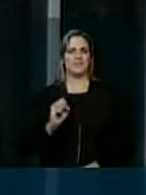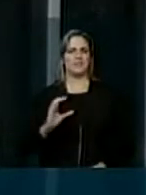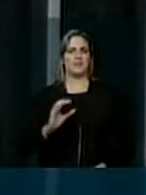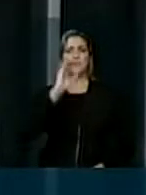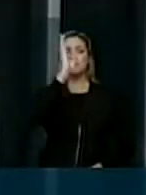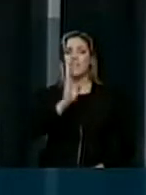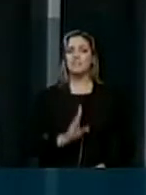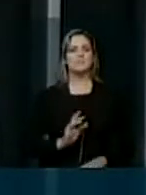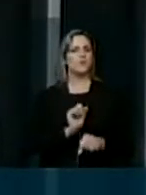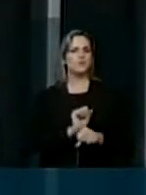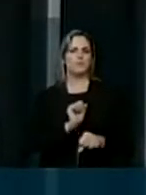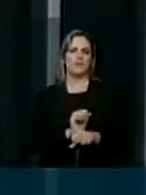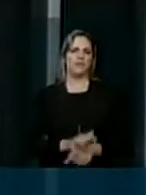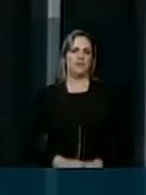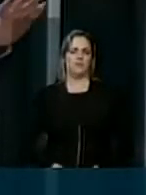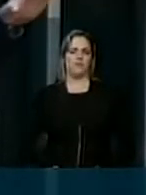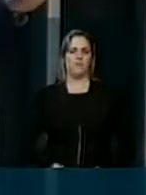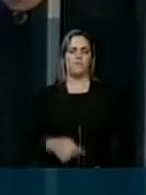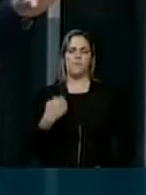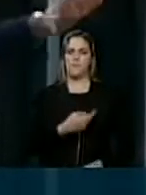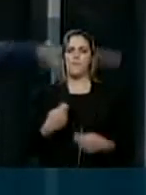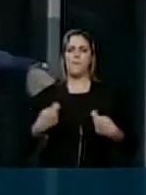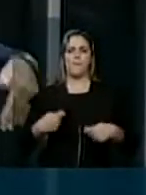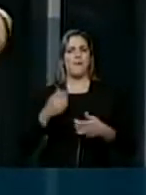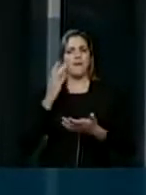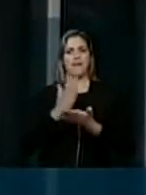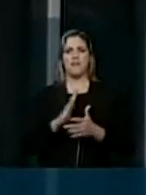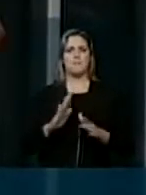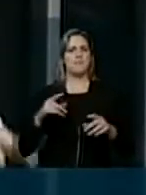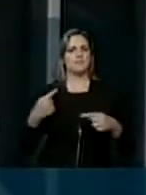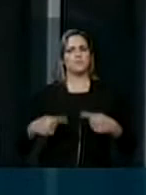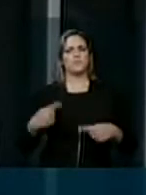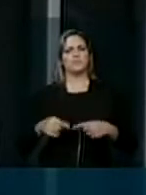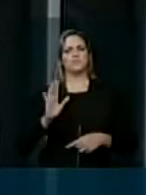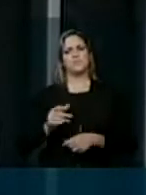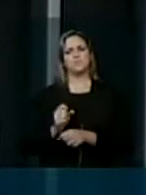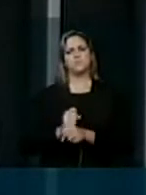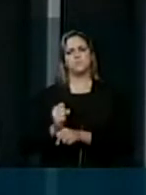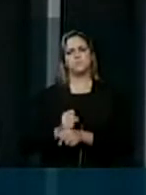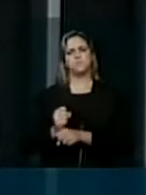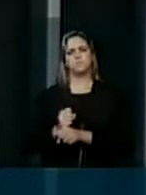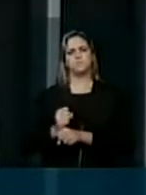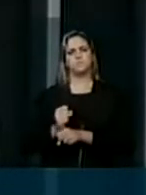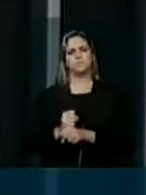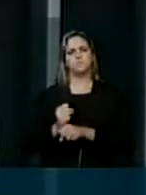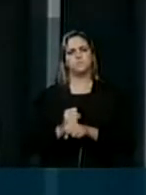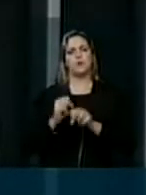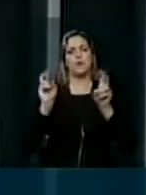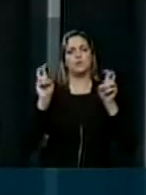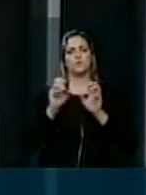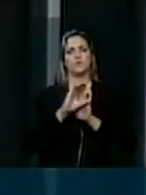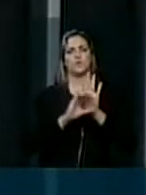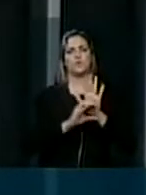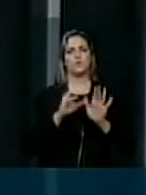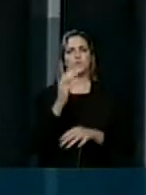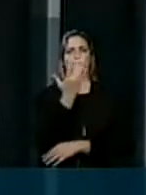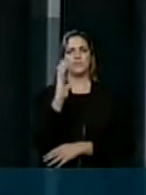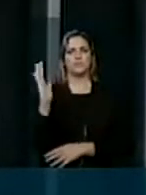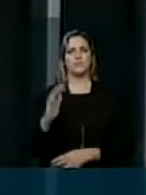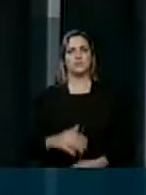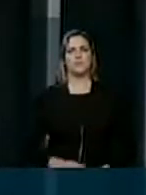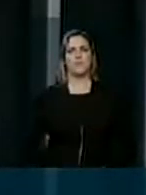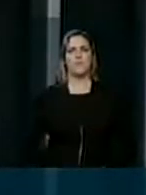Onofre foi presidente da Assembleia Legislativa e se notabilizou pela rapidez com que conduzia os processos